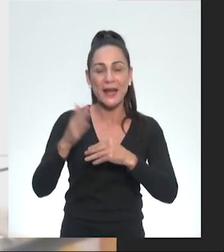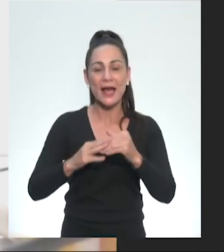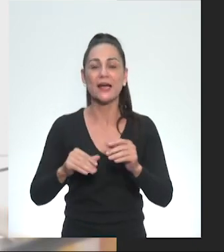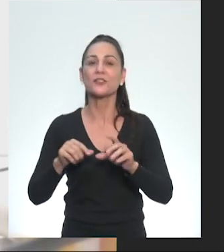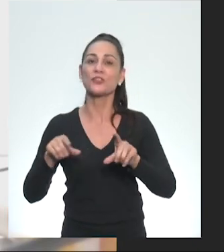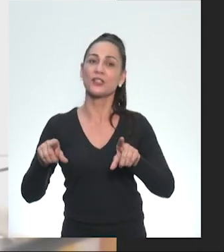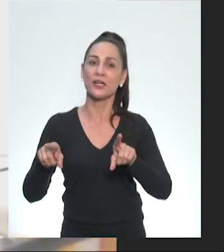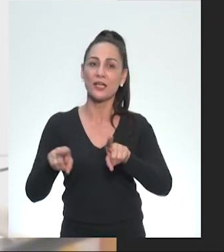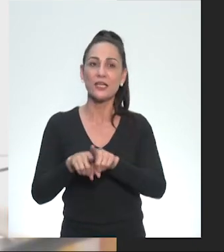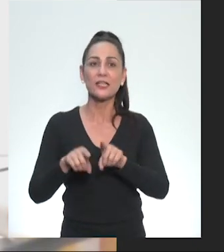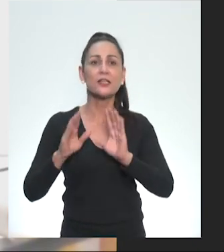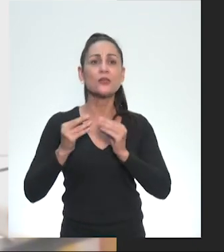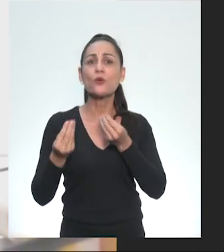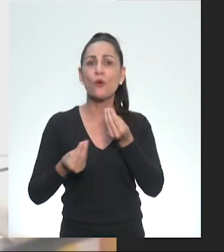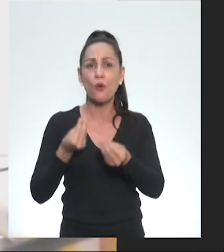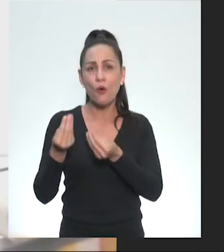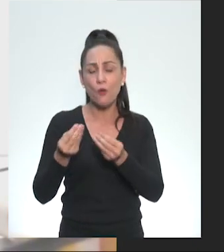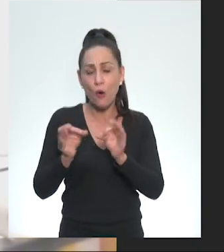discutir sobre